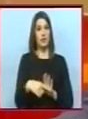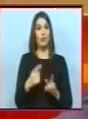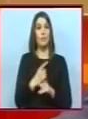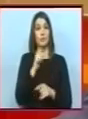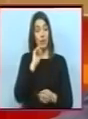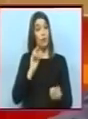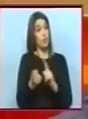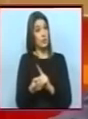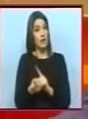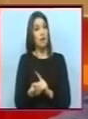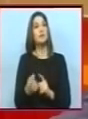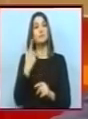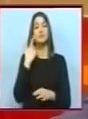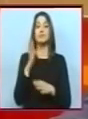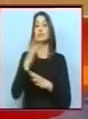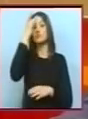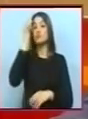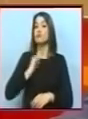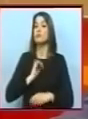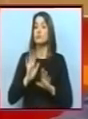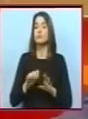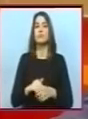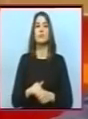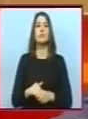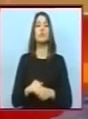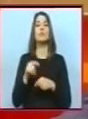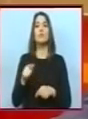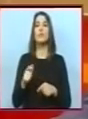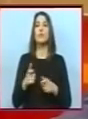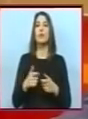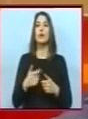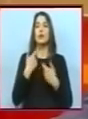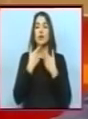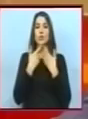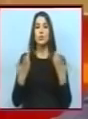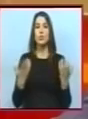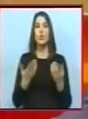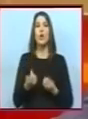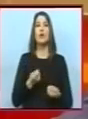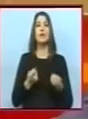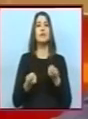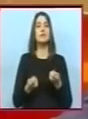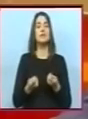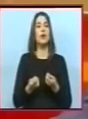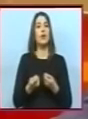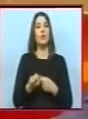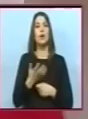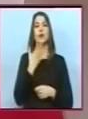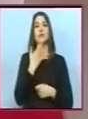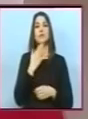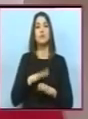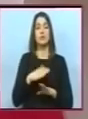reverso da medalha, que é, do meu ponto de vista pelo menos, que é isto está tudo demasiado organizado. E como dizia